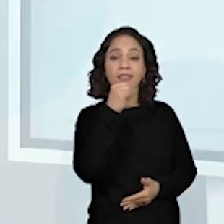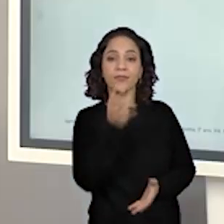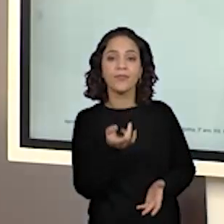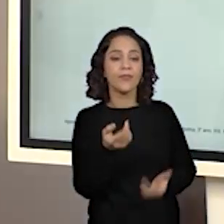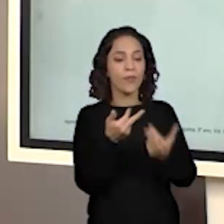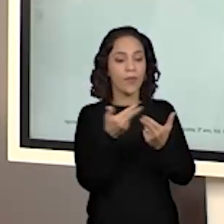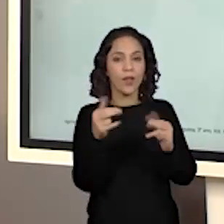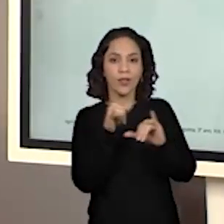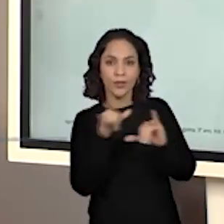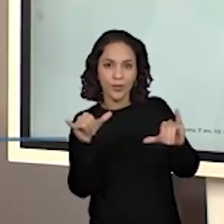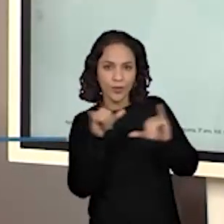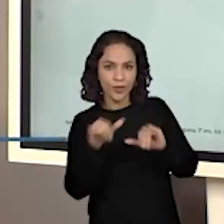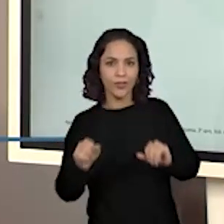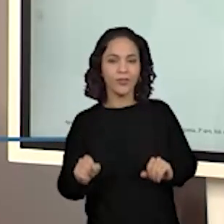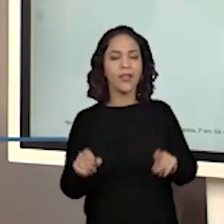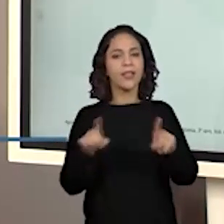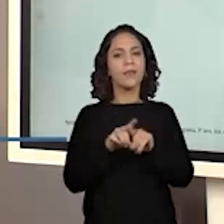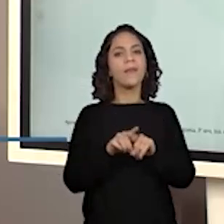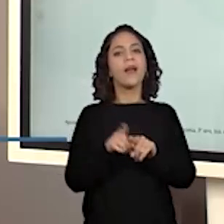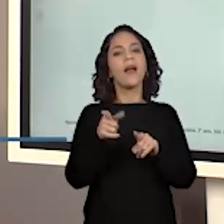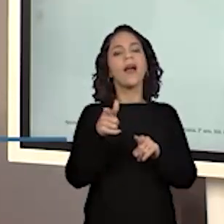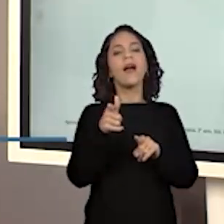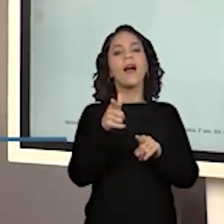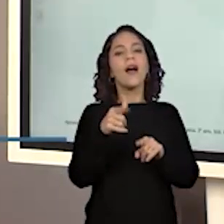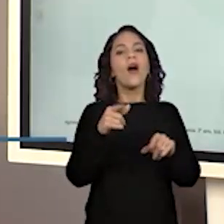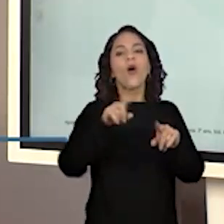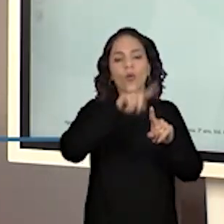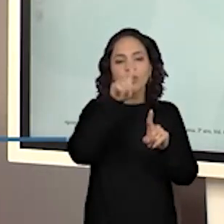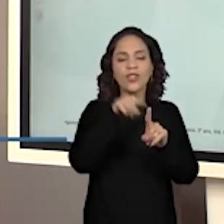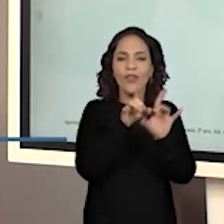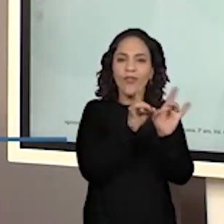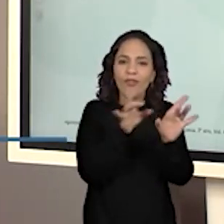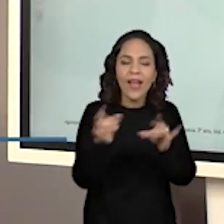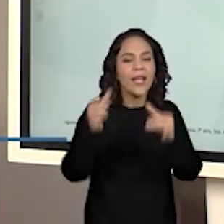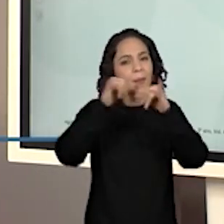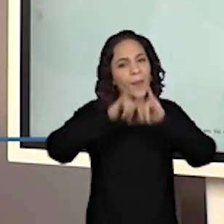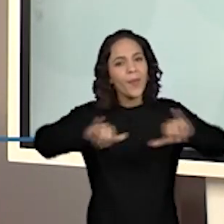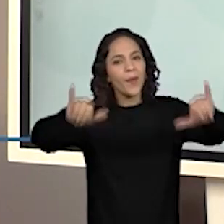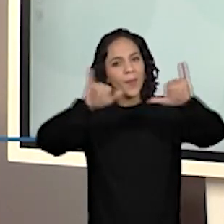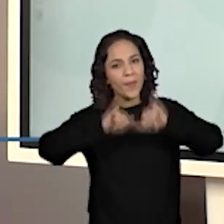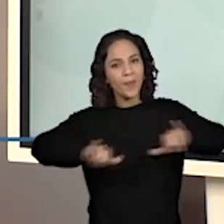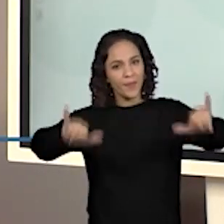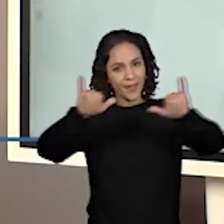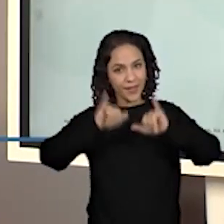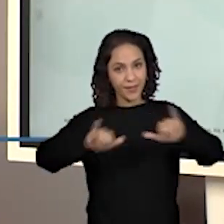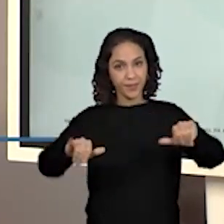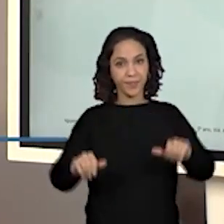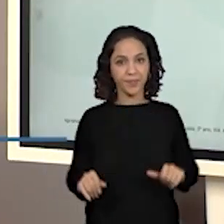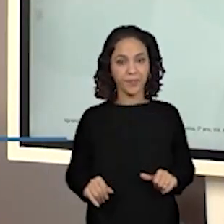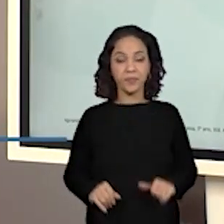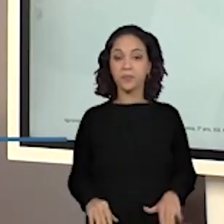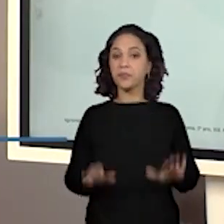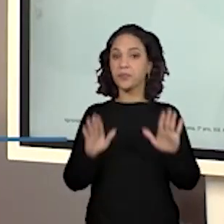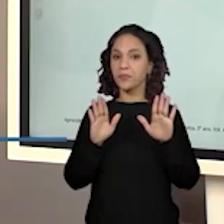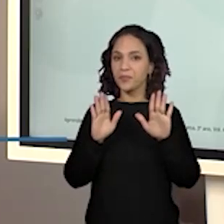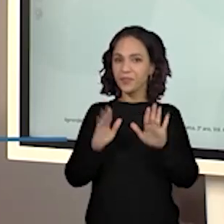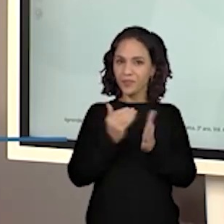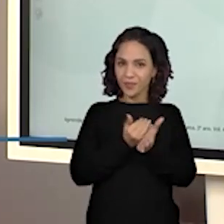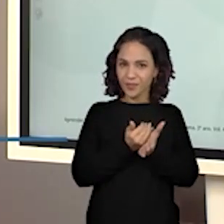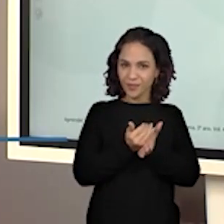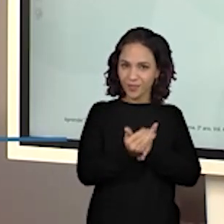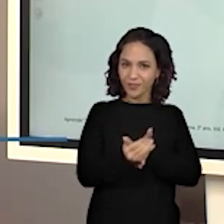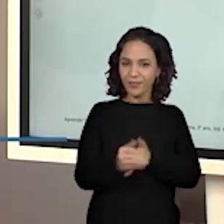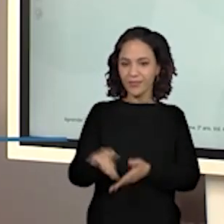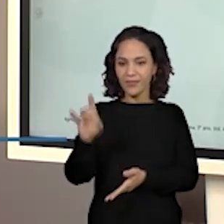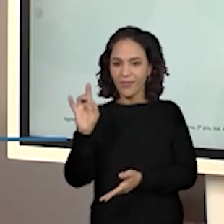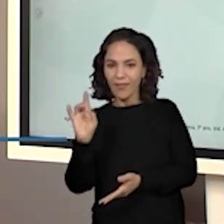exemplo, as campanhas publicitárias, as propagandas. E no início de cada